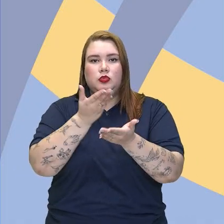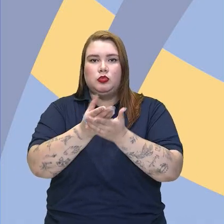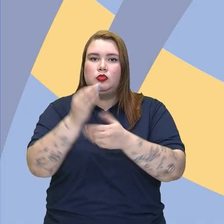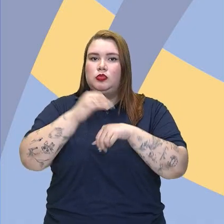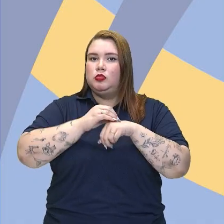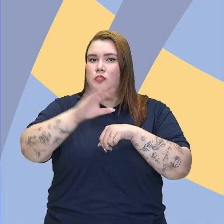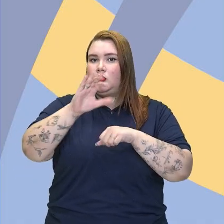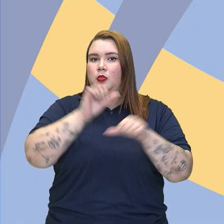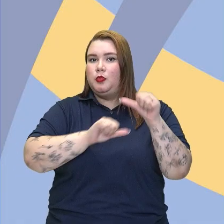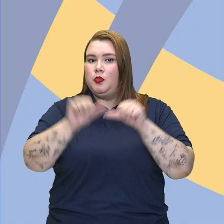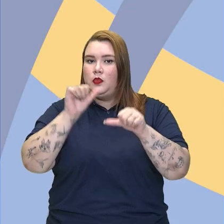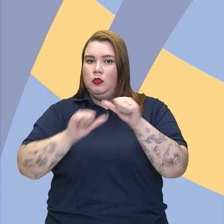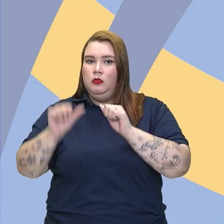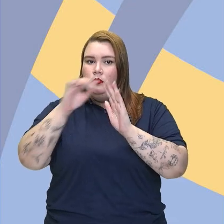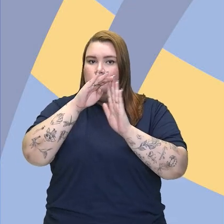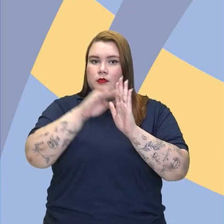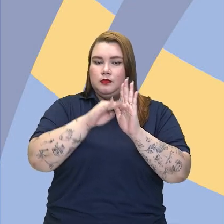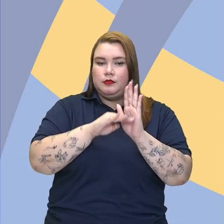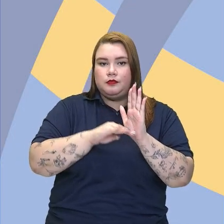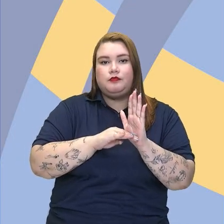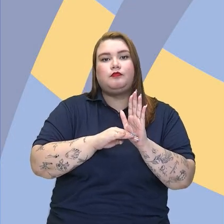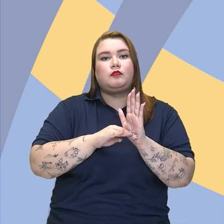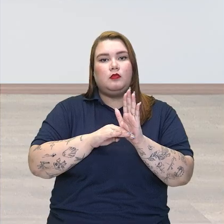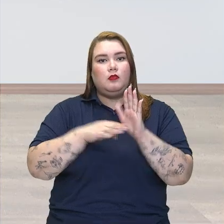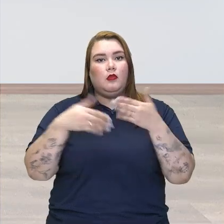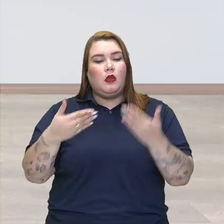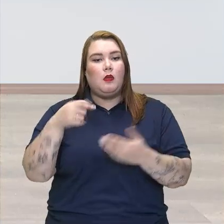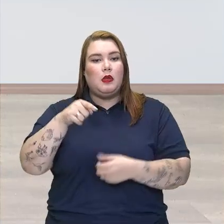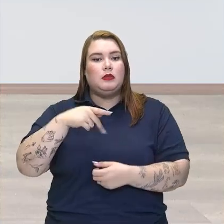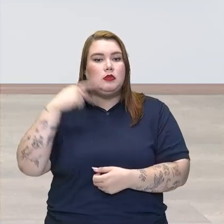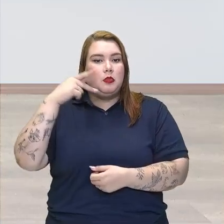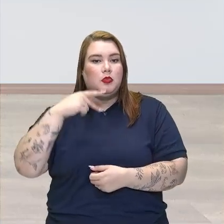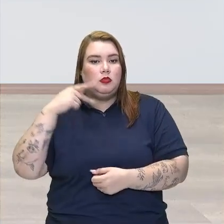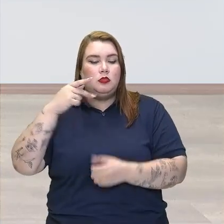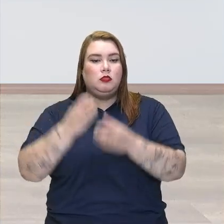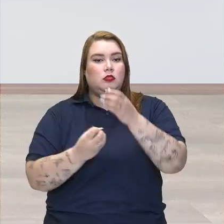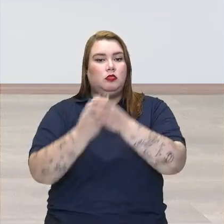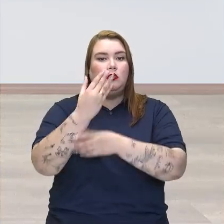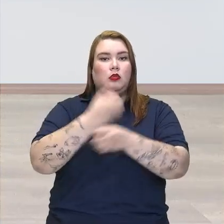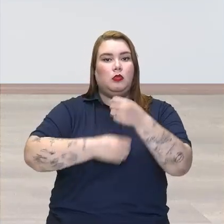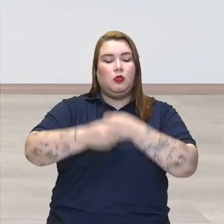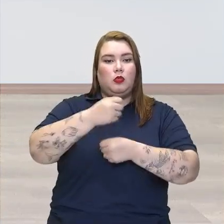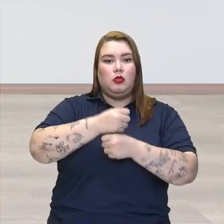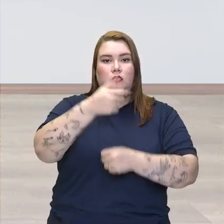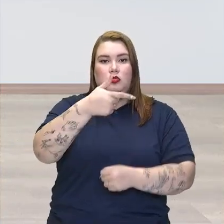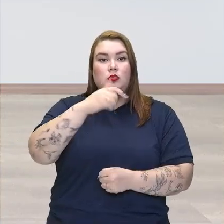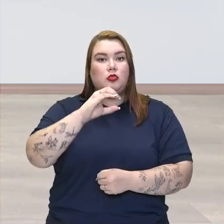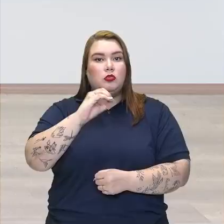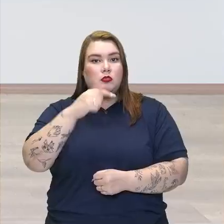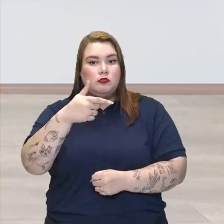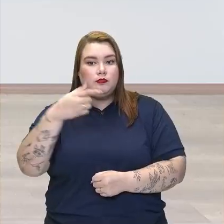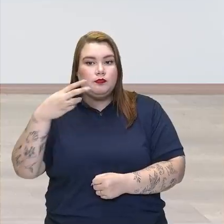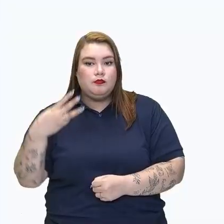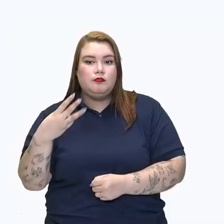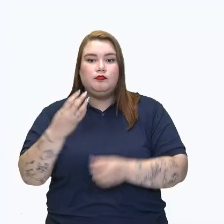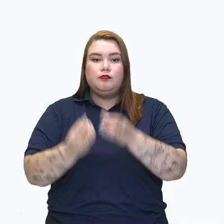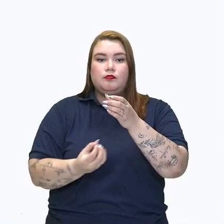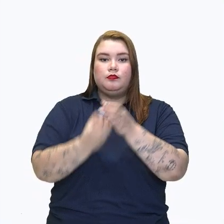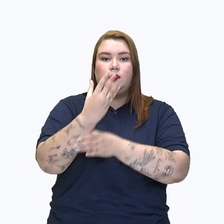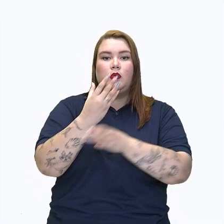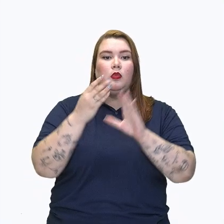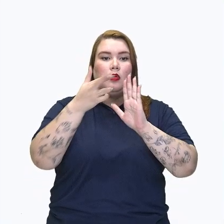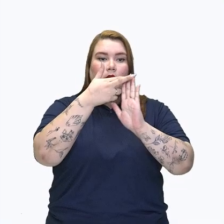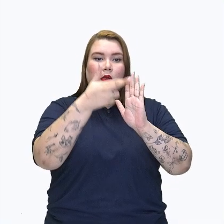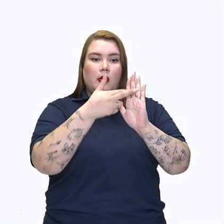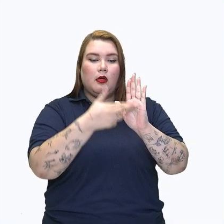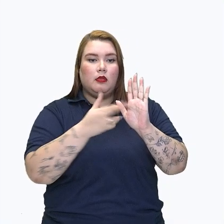mudanças, né? E essa política, ela foi instituída no ano de 2023, né? E ela criou diretrizes